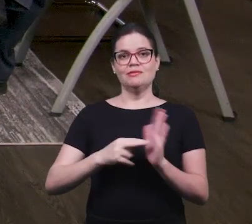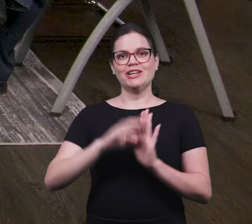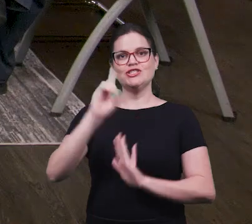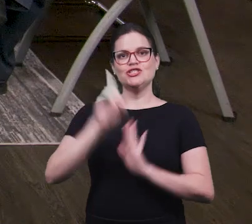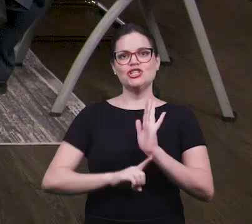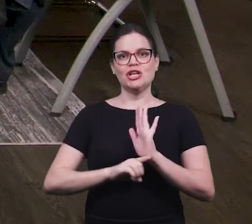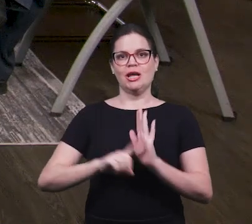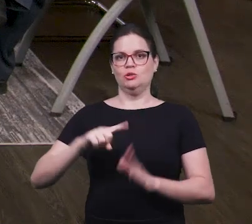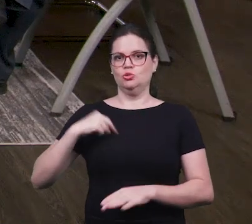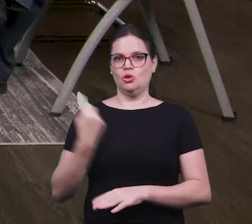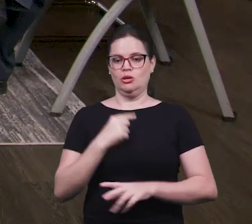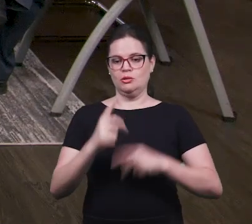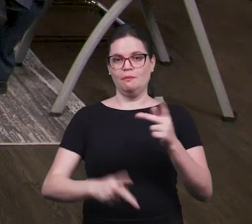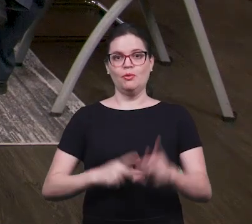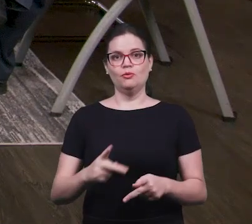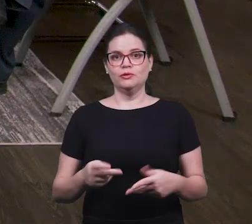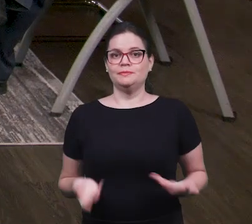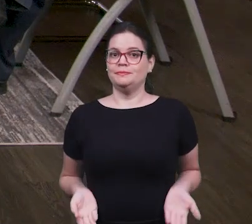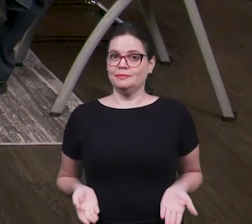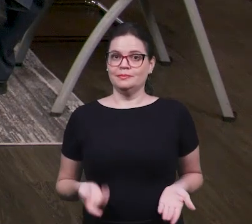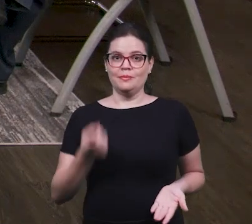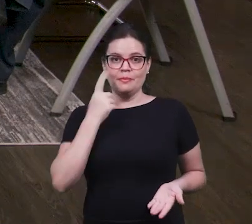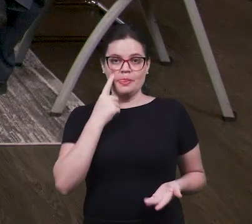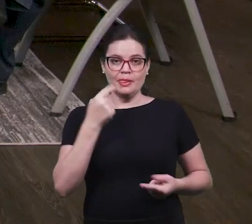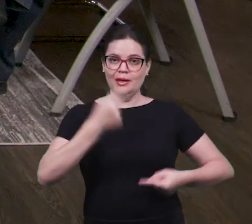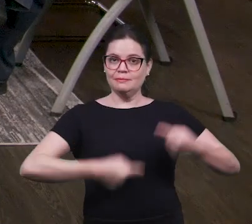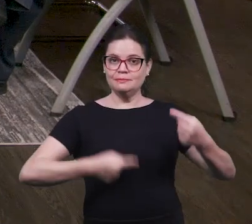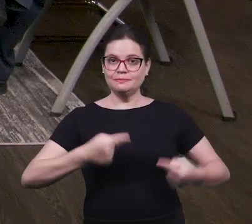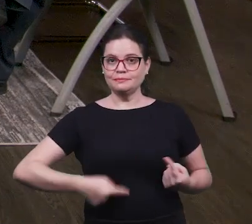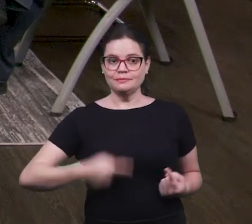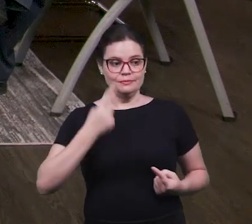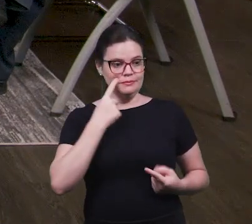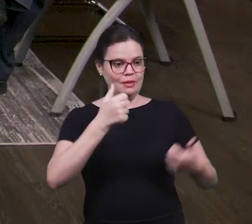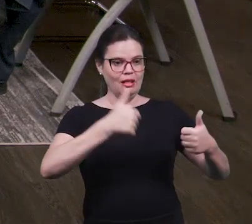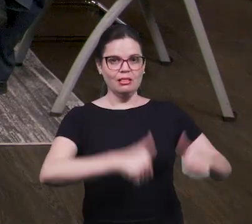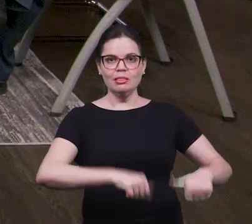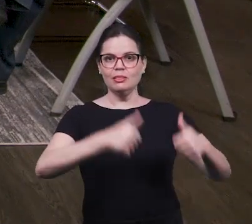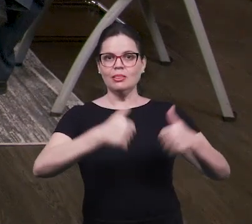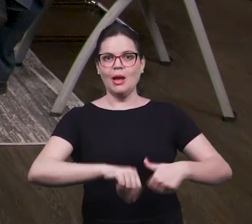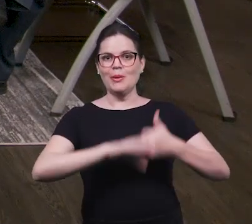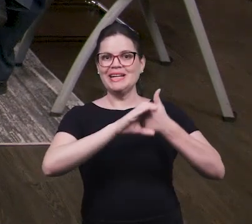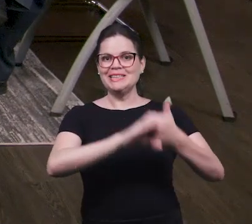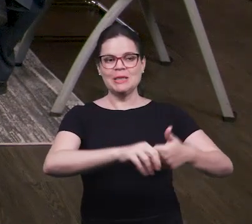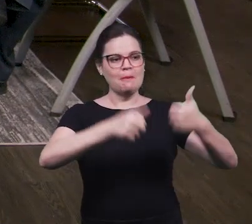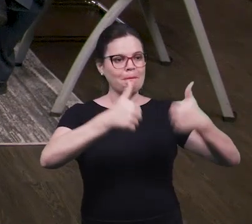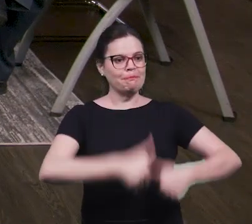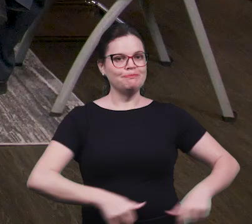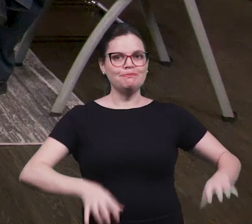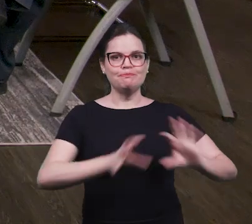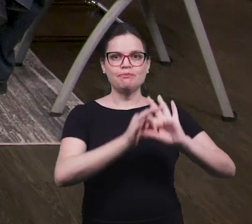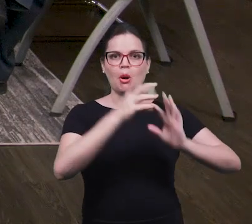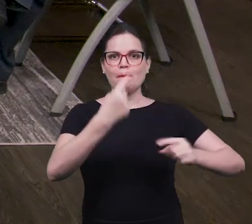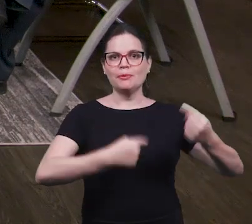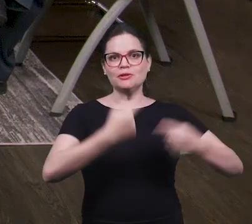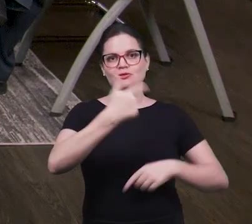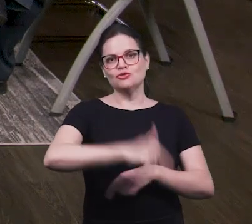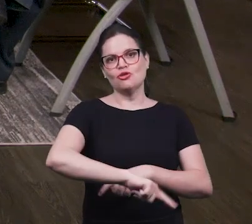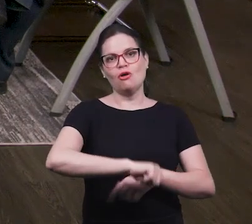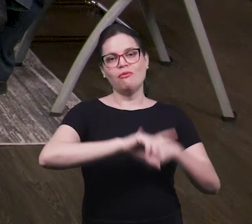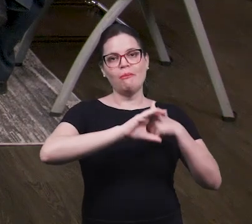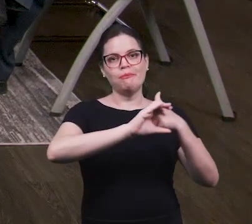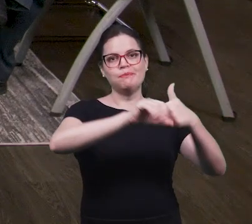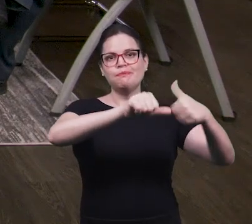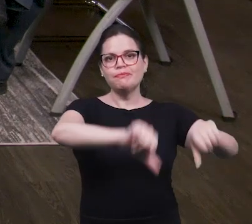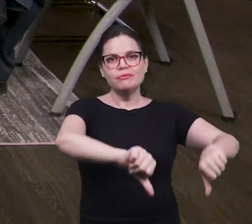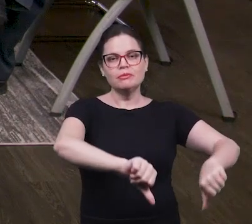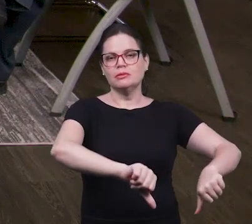maior miséria que o cristianismo poderia enfrentar ou viver. Por quê? Porque